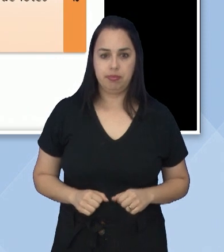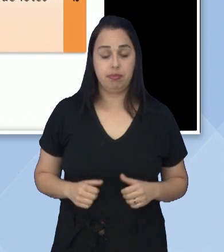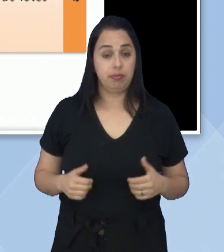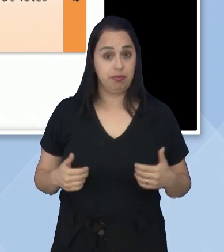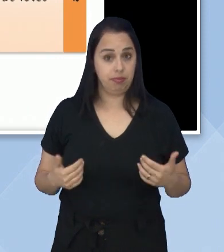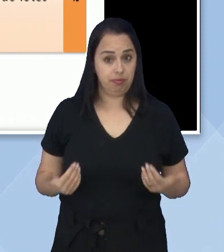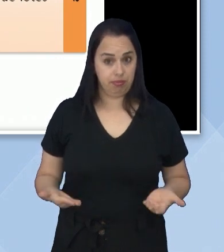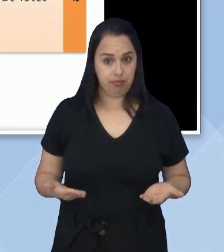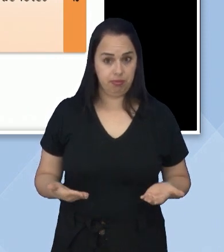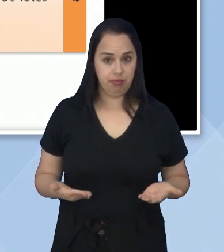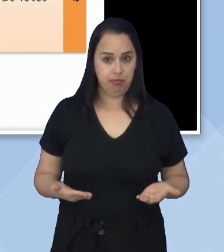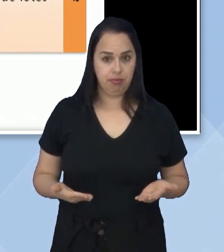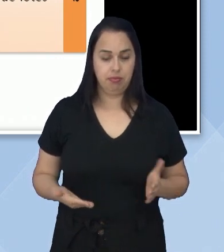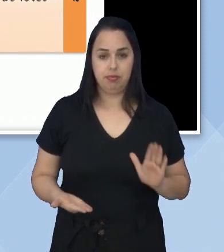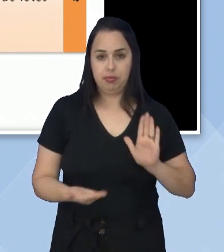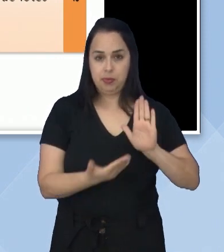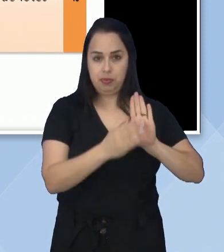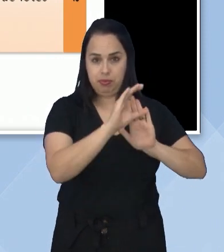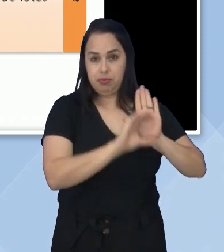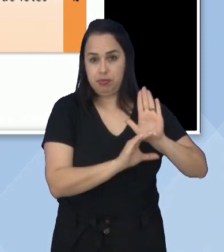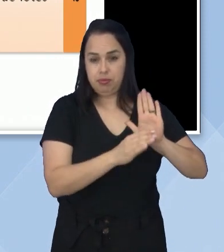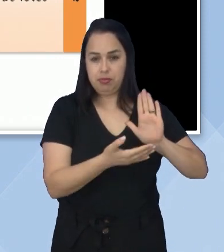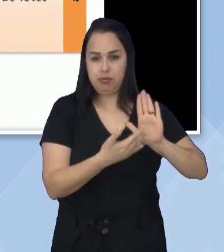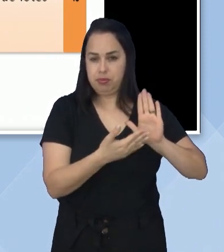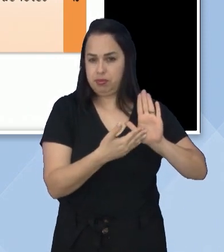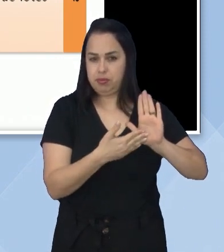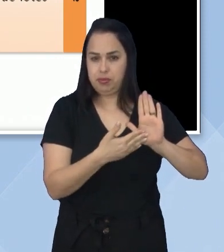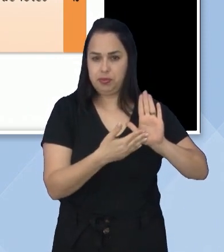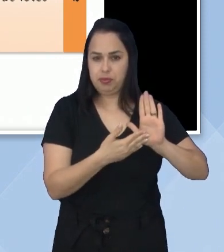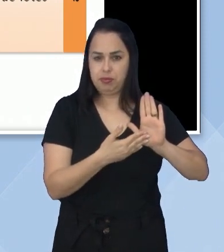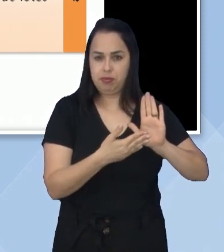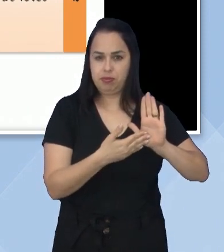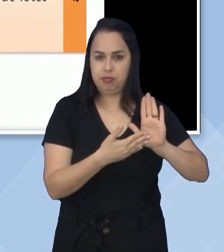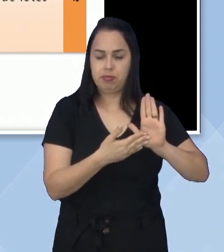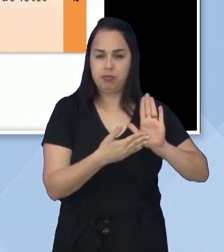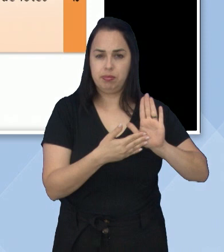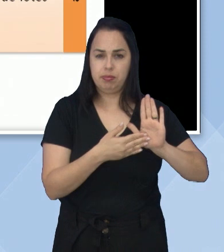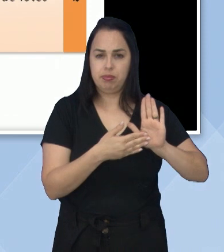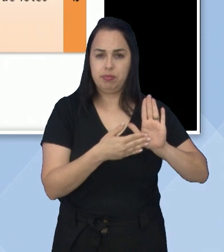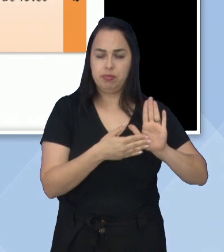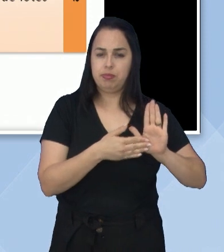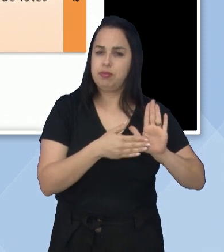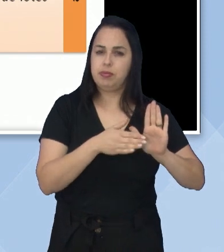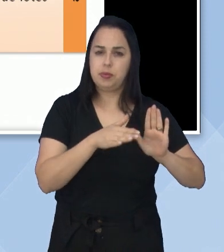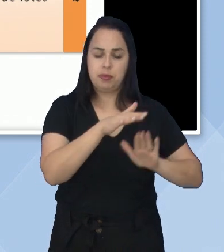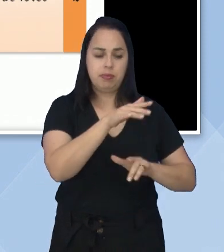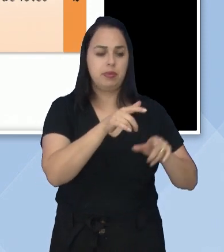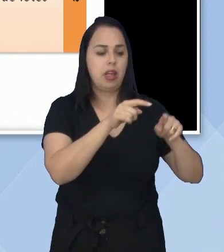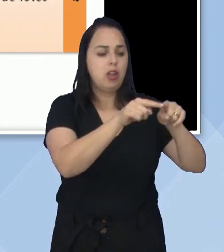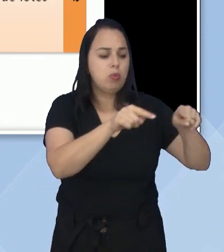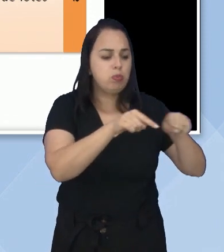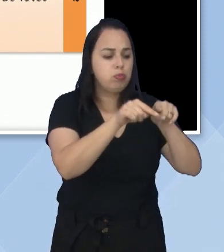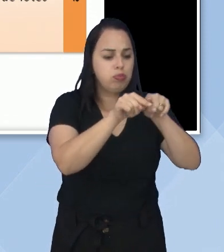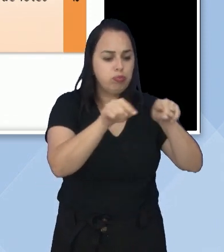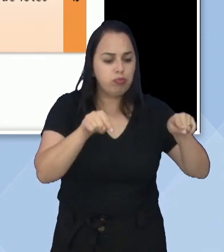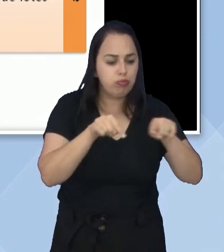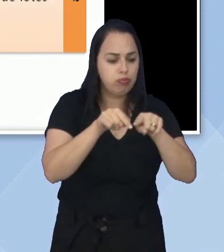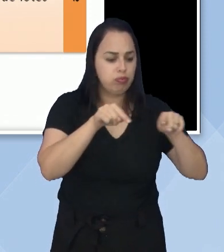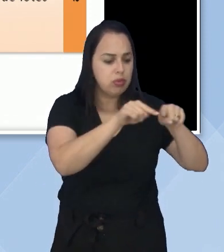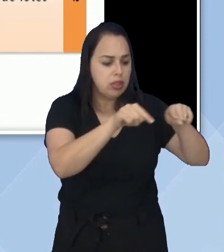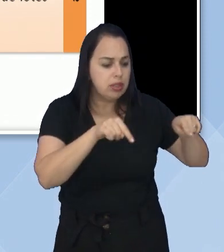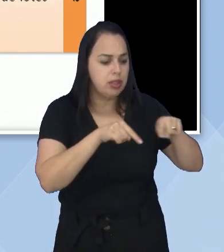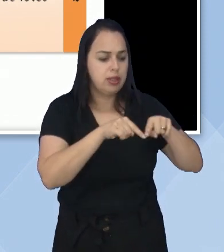bom no capítulo do parcelamento do solo a gente tem a questão dos nossos loteamentos dos desdobros